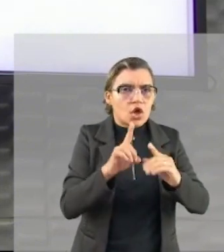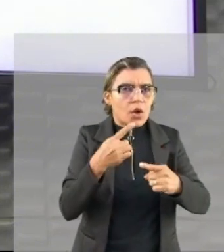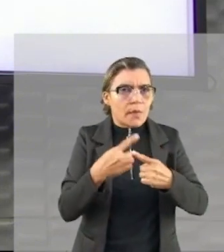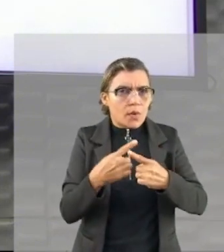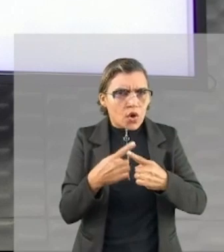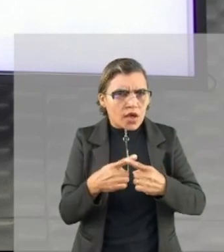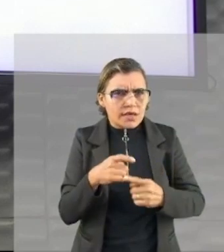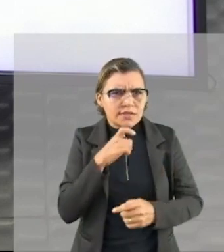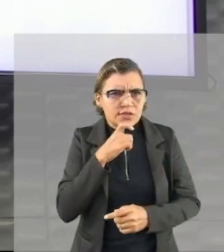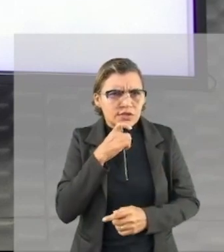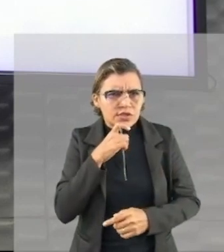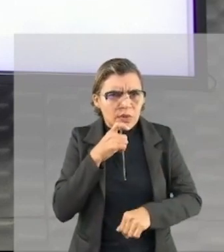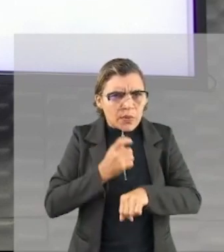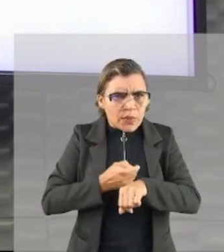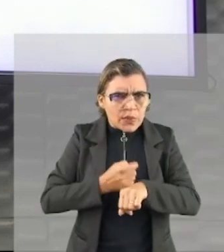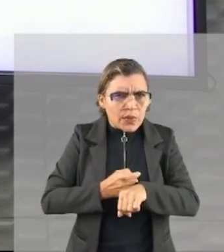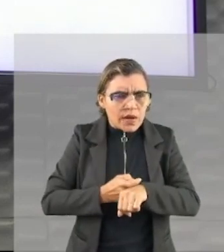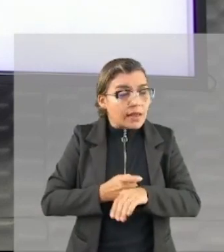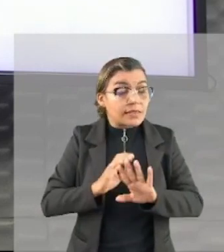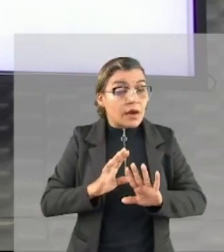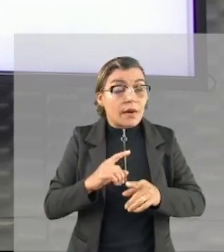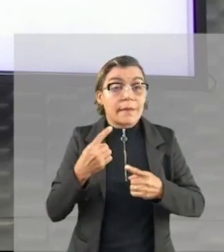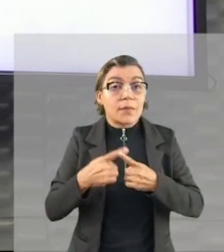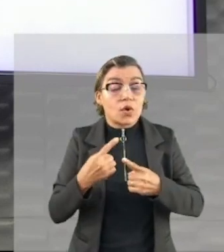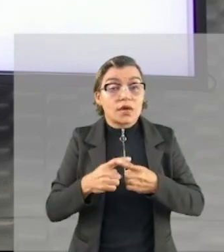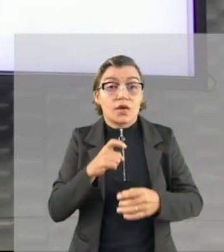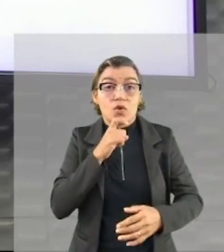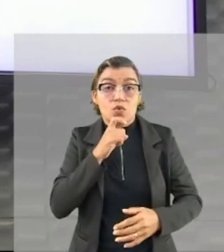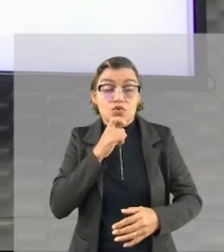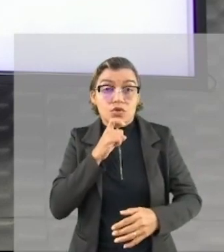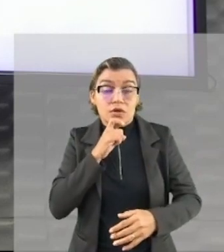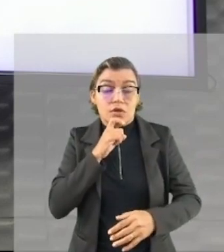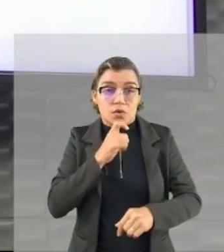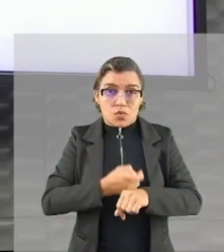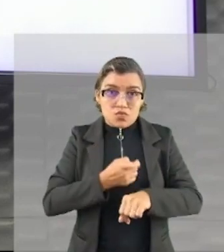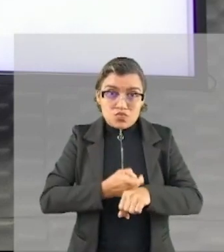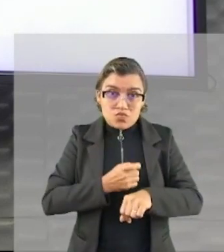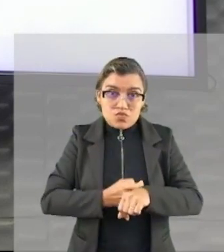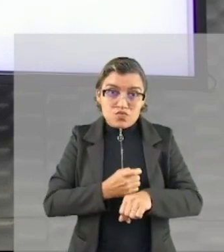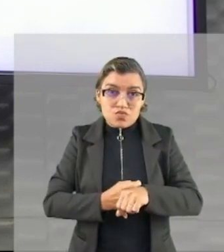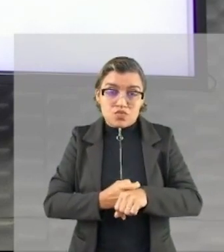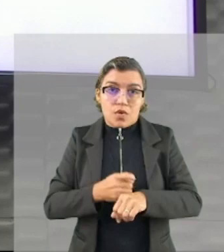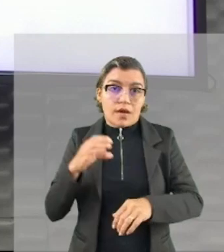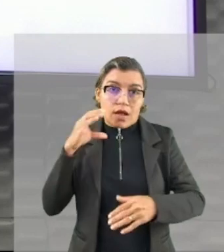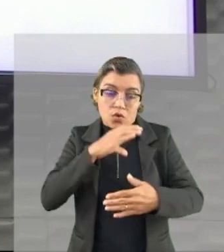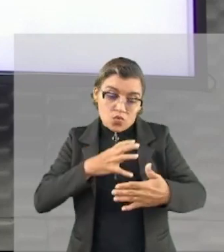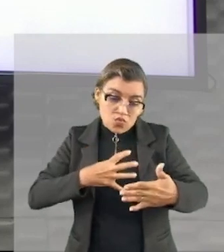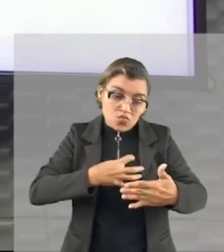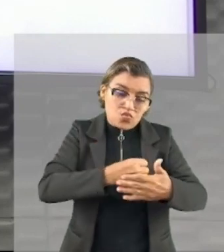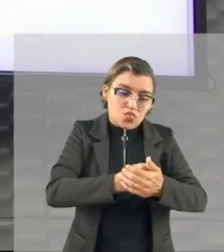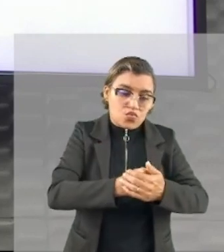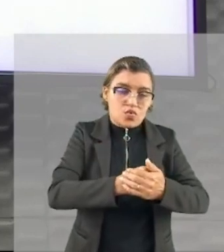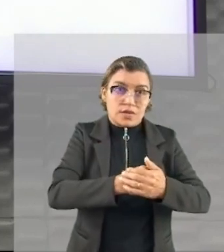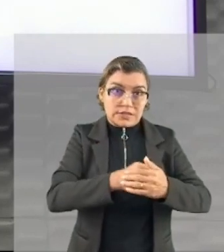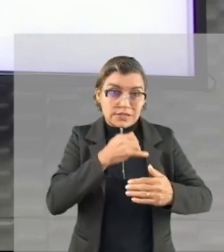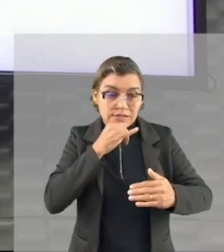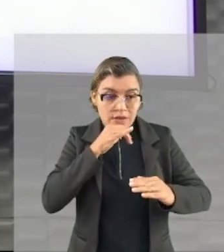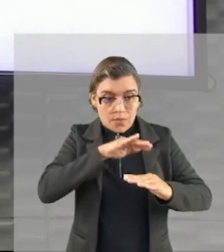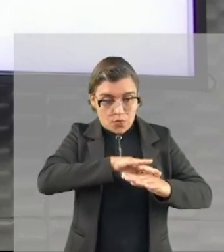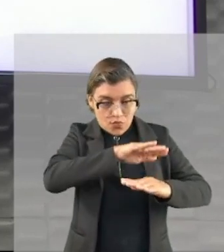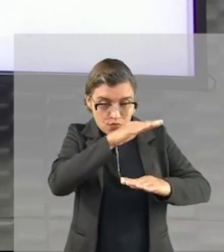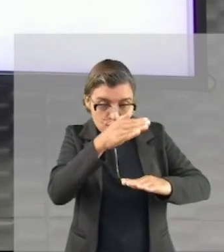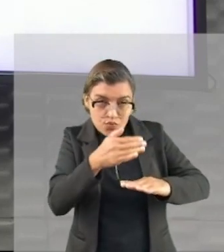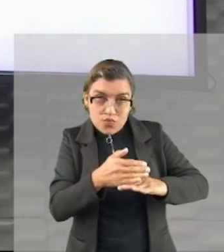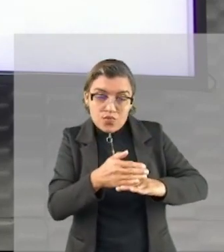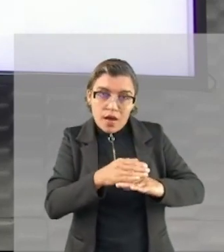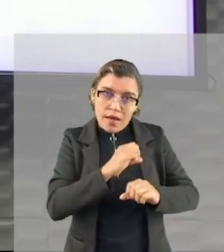o gelo ele é um mau condutor de calor. Então, quando eles faziam os seus iglus, eles entravam